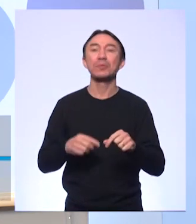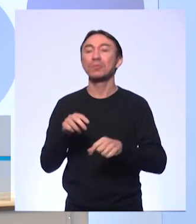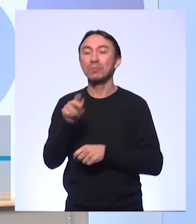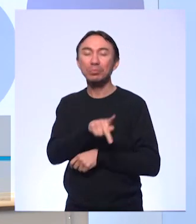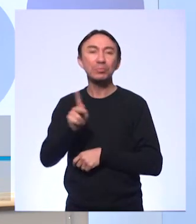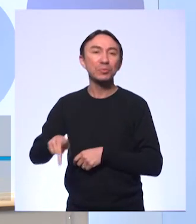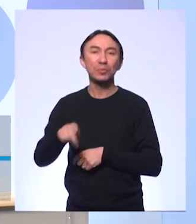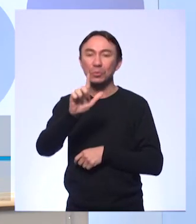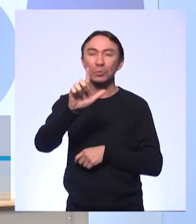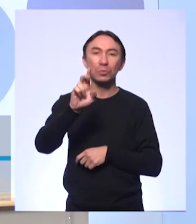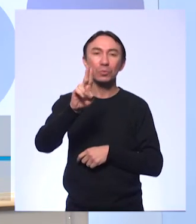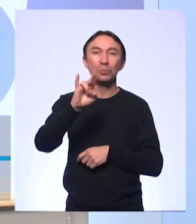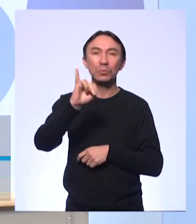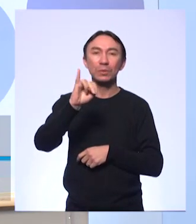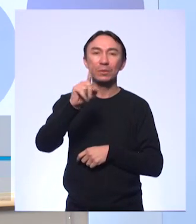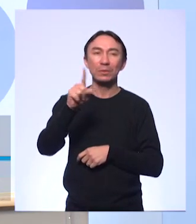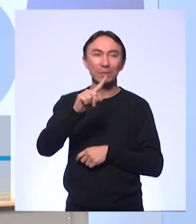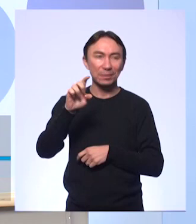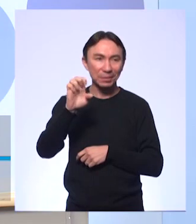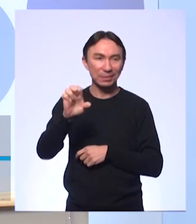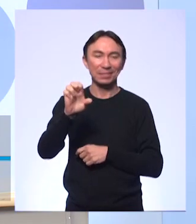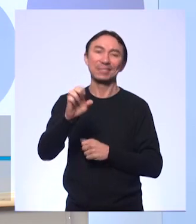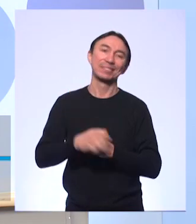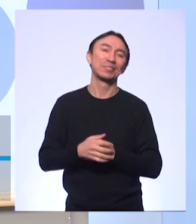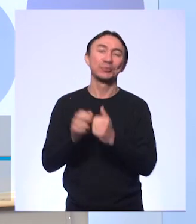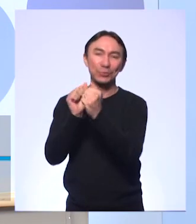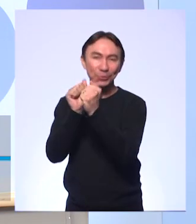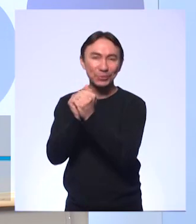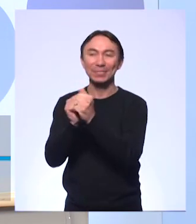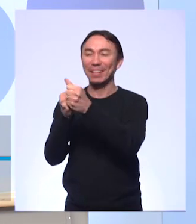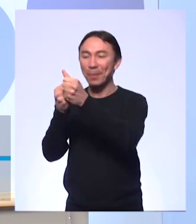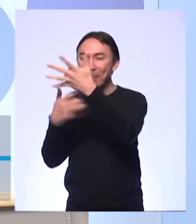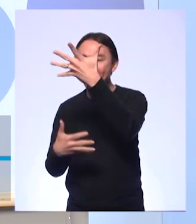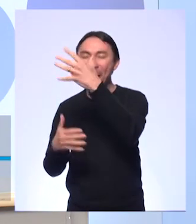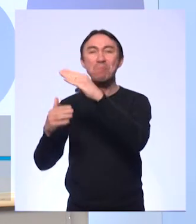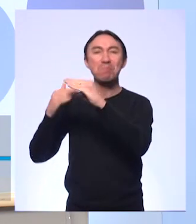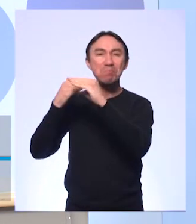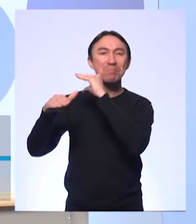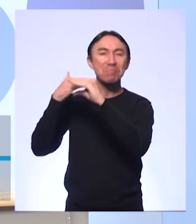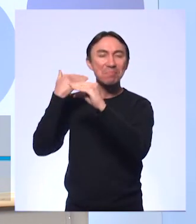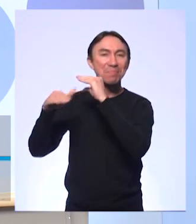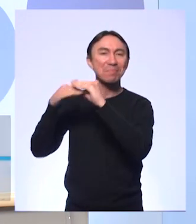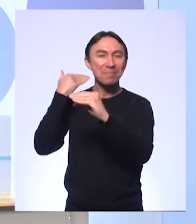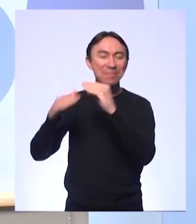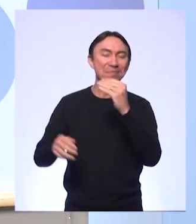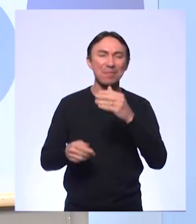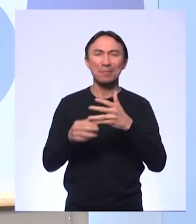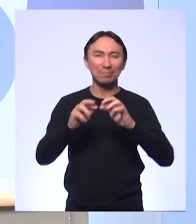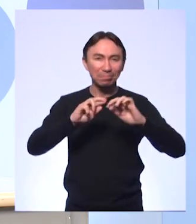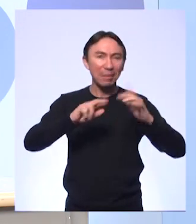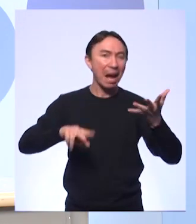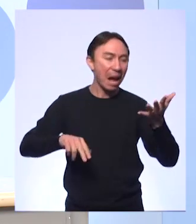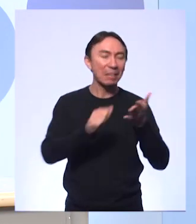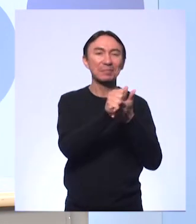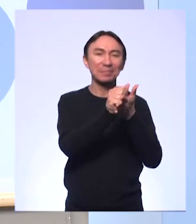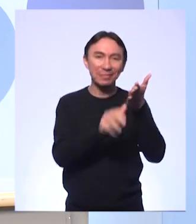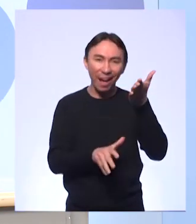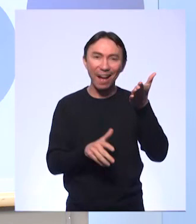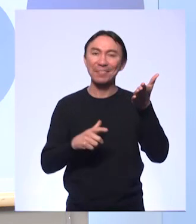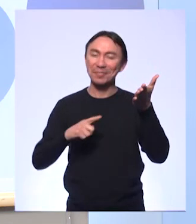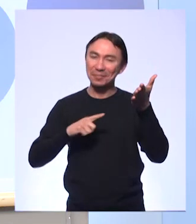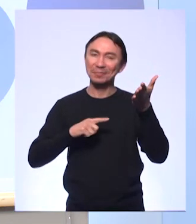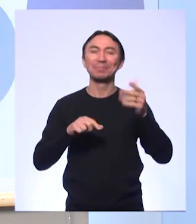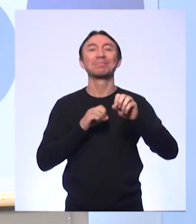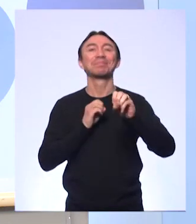Coutinho. Hoje estarei aqui com vocês nas interações aí no chat, com as atividades da aula de hoje, que será uma